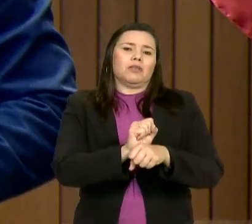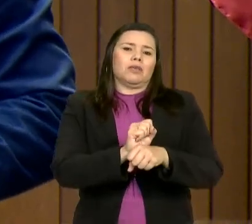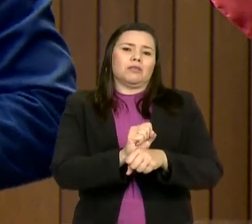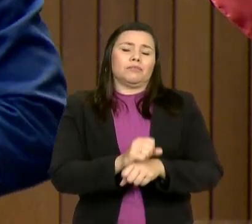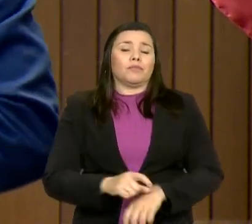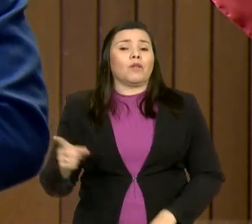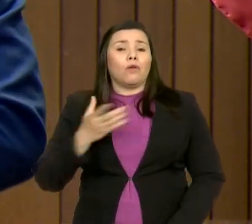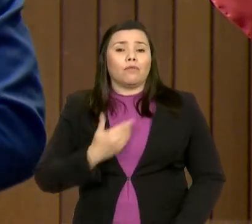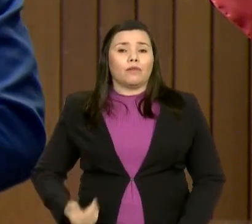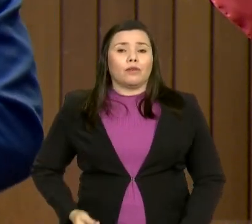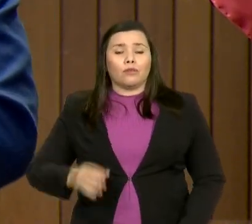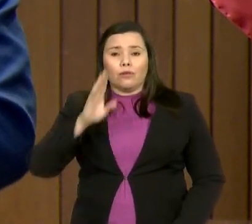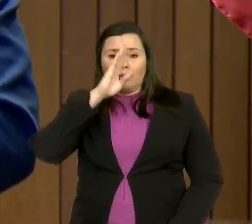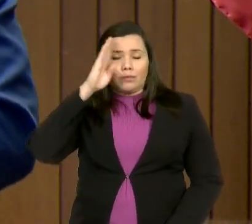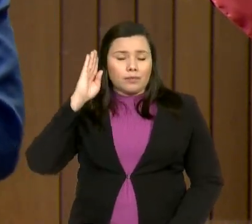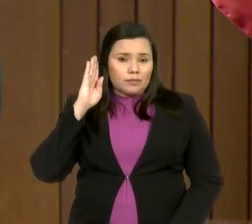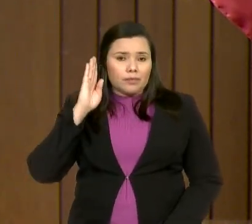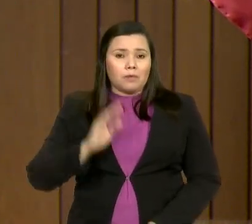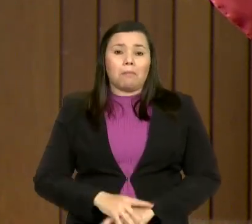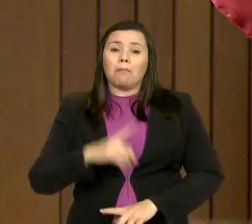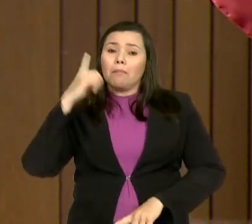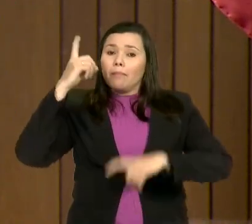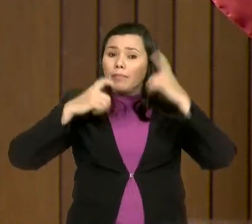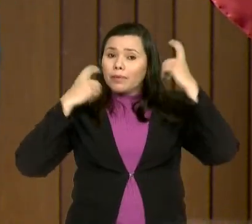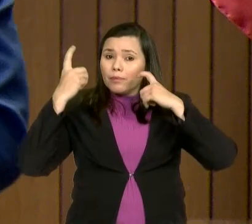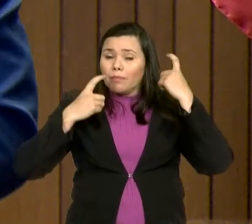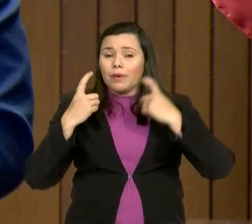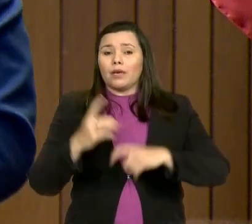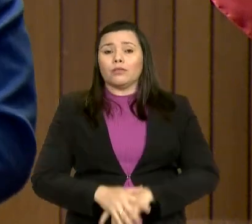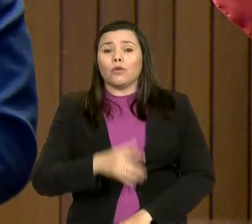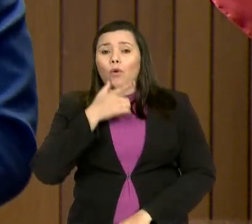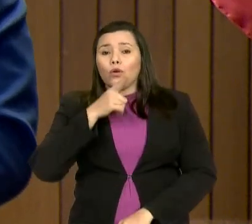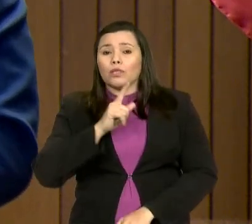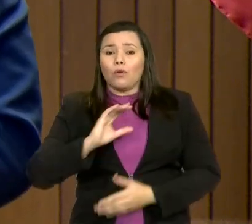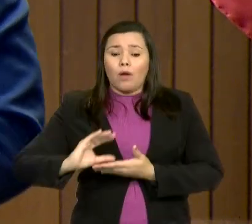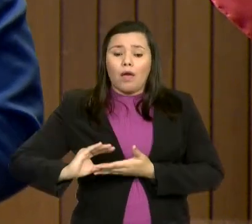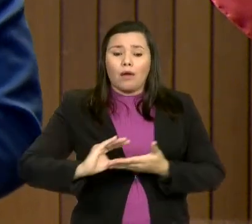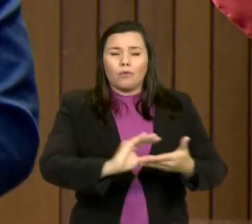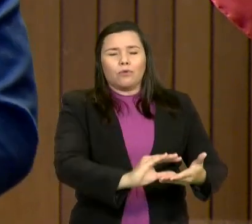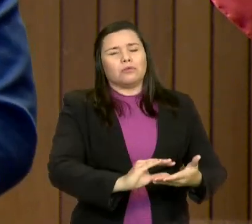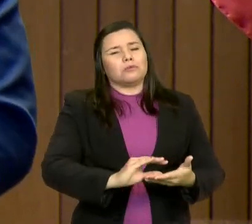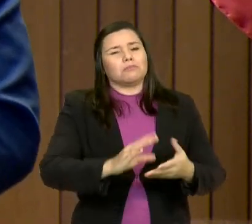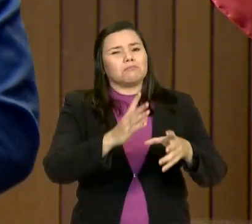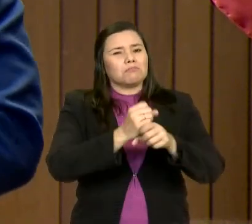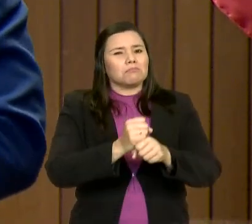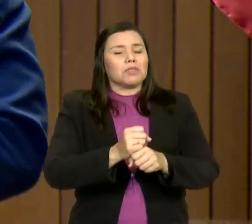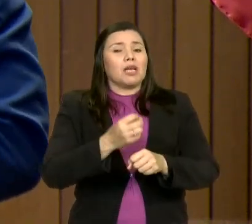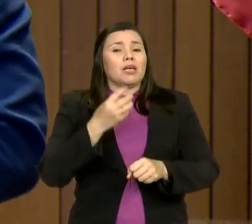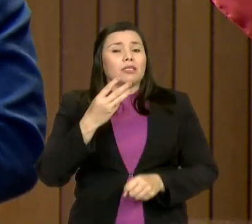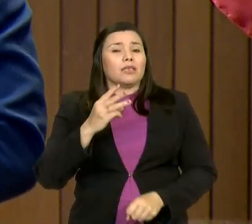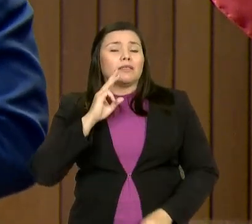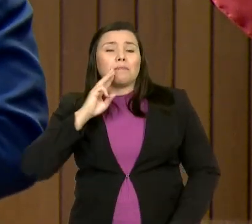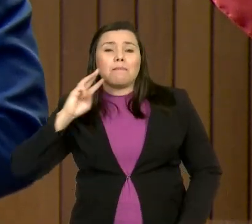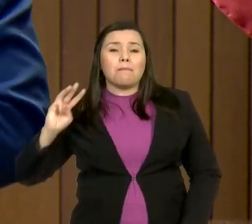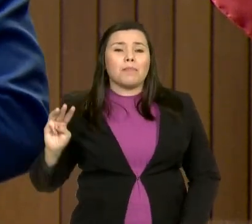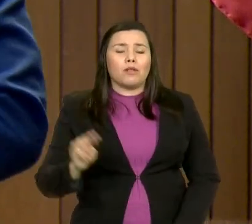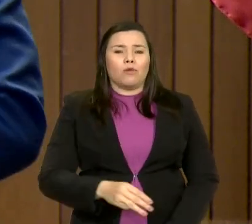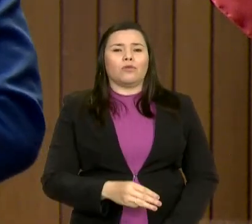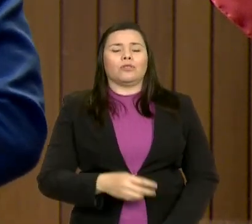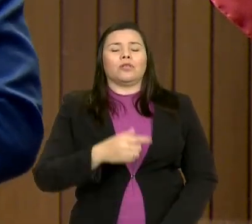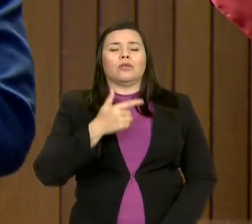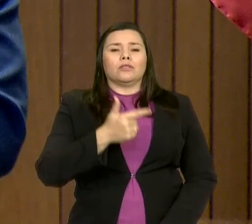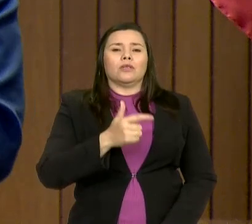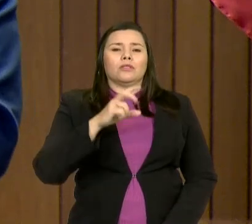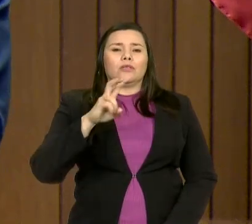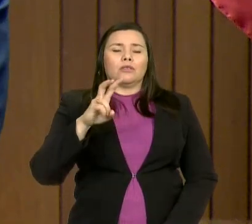Carlos Brandão, sensivelmente, alocou um recurso de aproximadamente 3 milhões e 250 mil